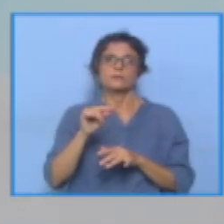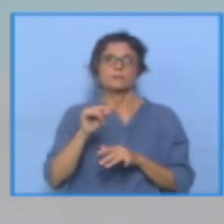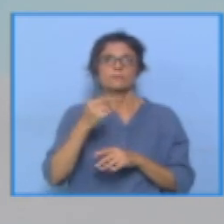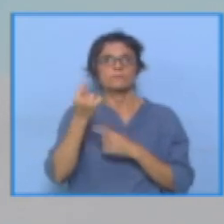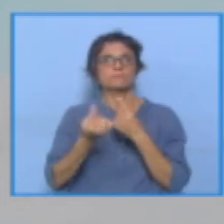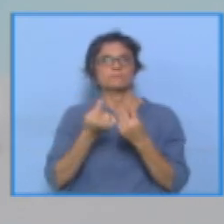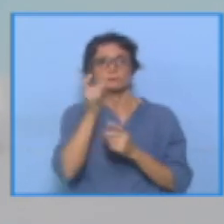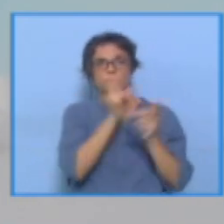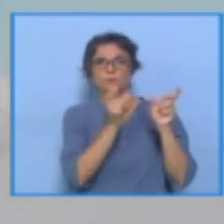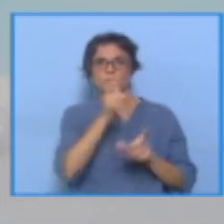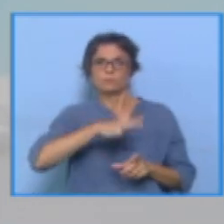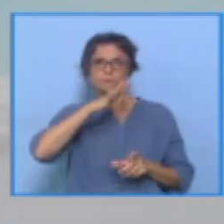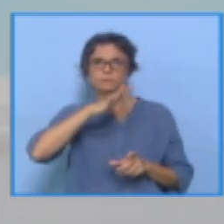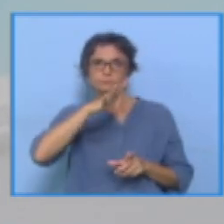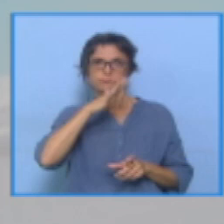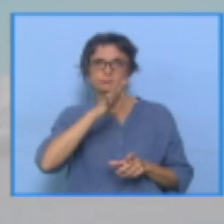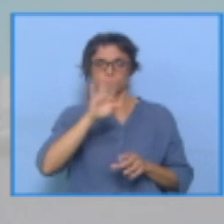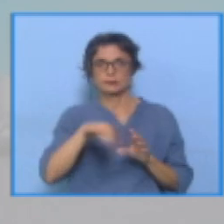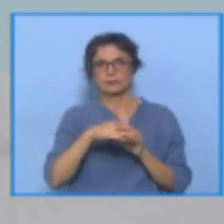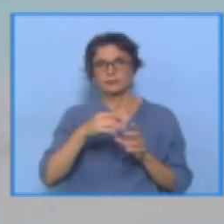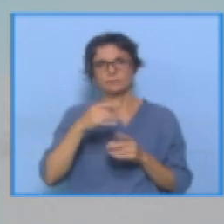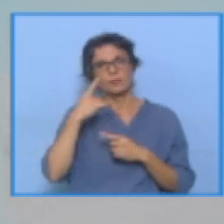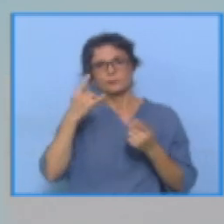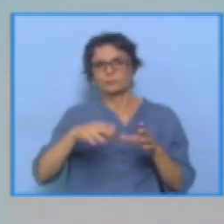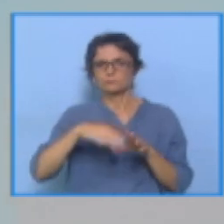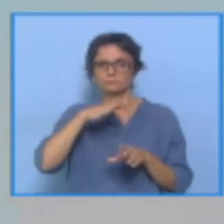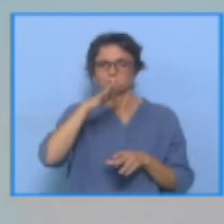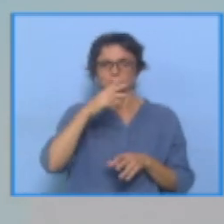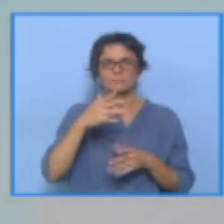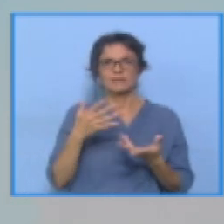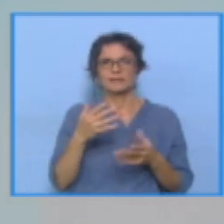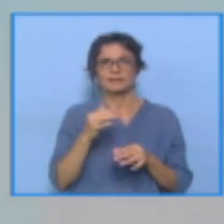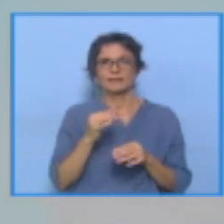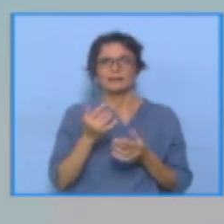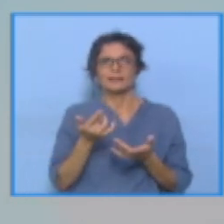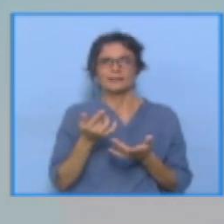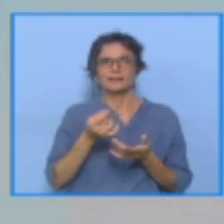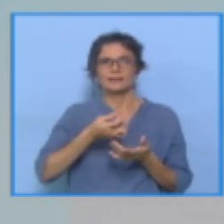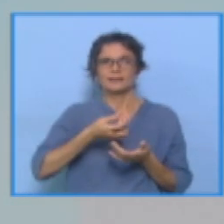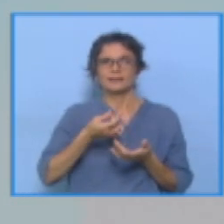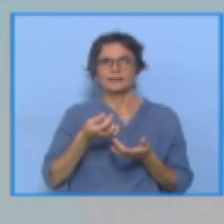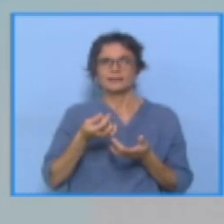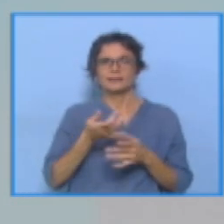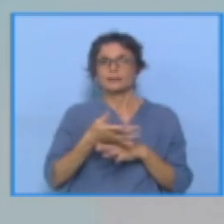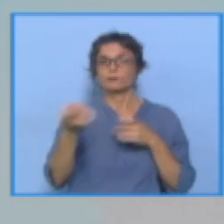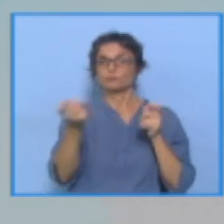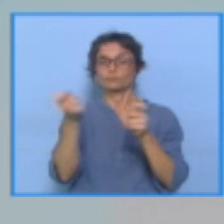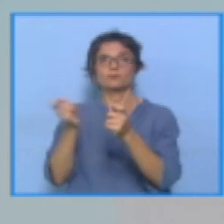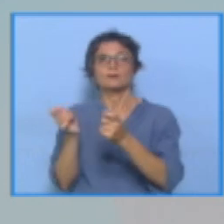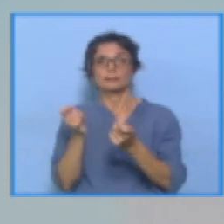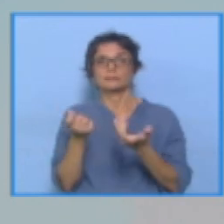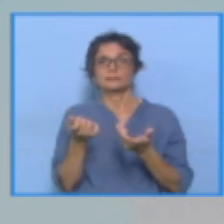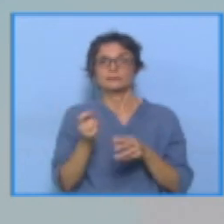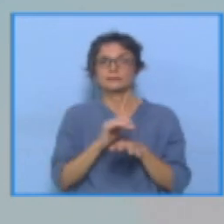histórias destes migrantes que participaram no livro, que também deram a conhecer o seu testemunho e a sua história assim num debate mais fraterno e